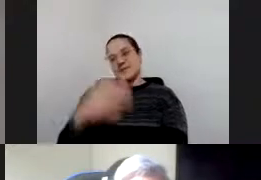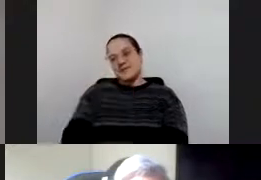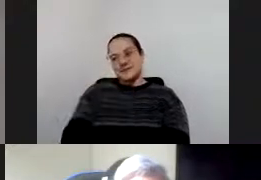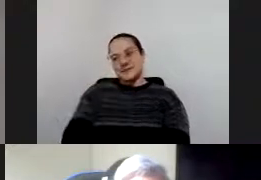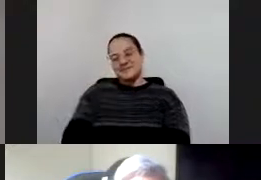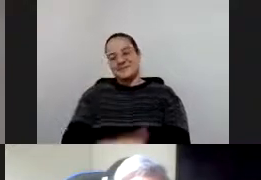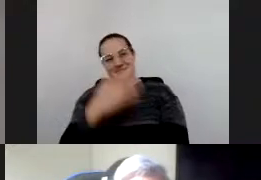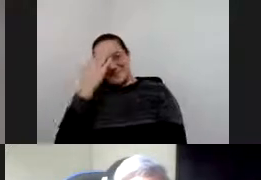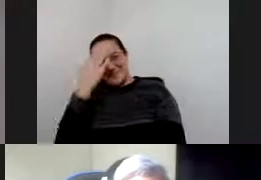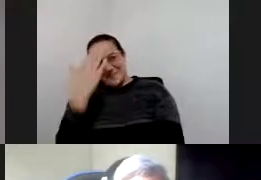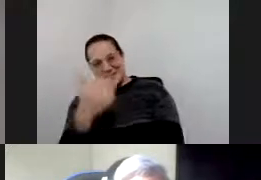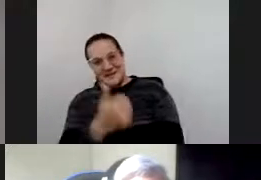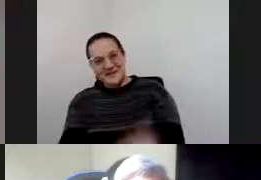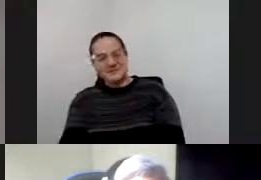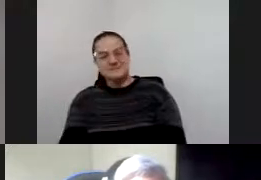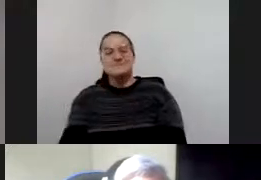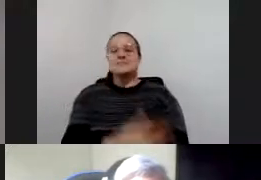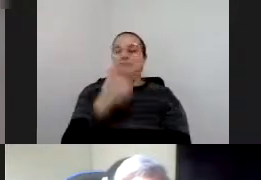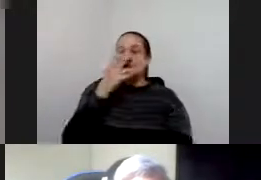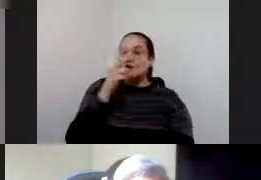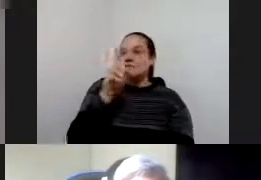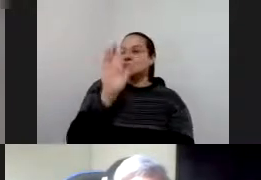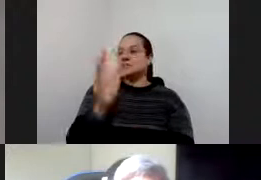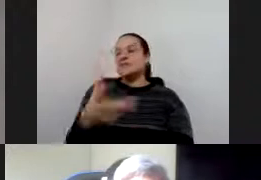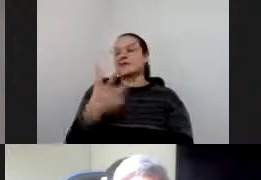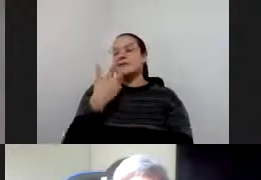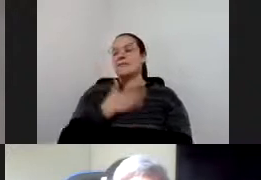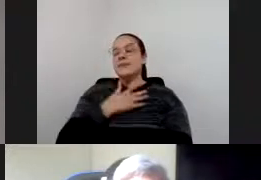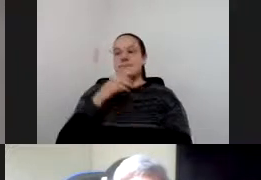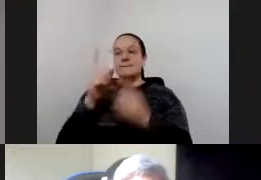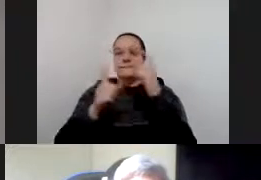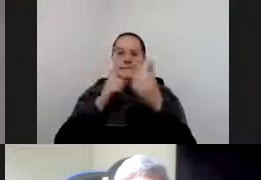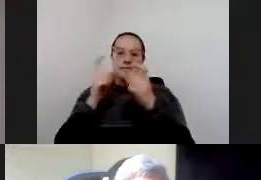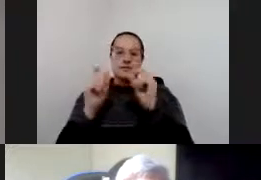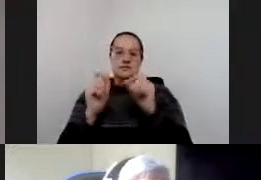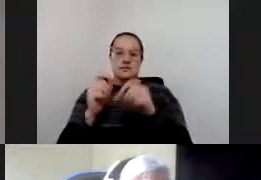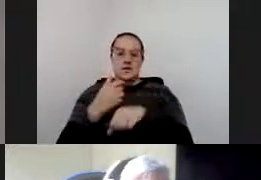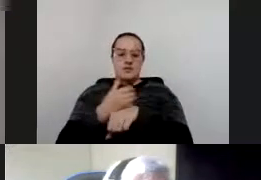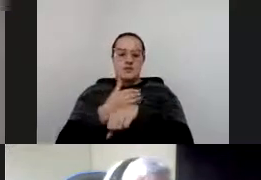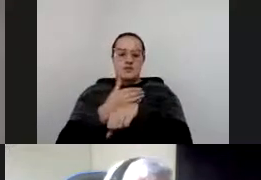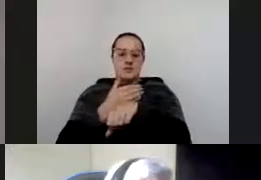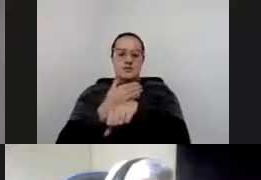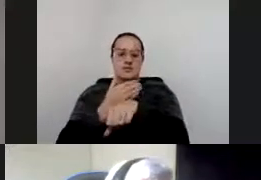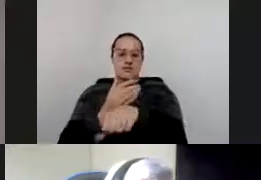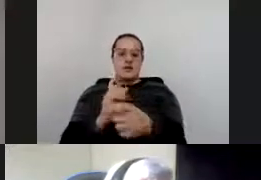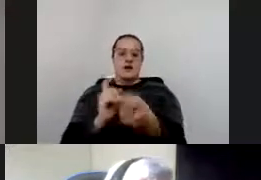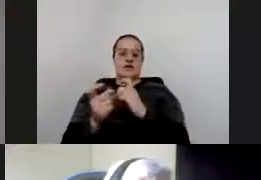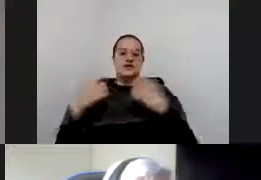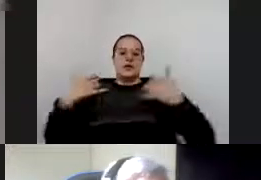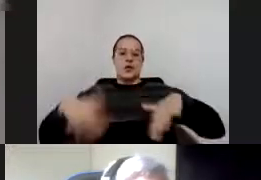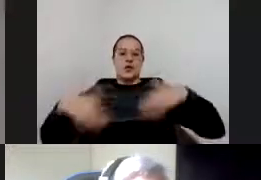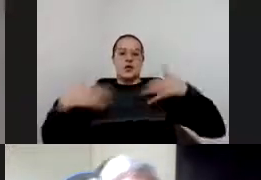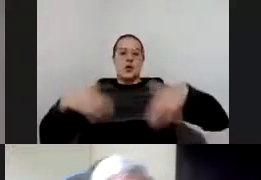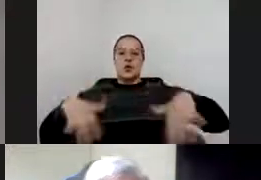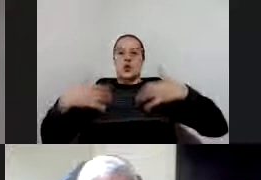Obrigada, Cal. Eu acho que você já tocou aqui, essa era a minha maior preocupação, né? Os minutos vão passando da reunião e eu falei, como é que a gente vai?